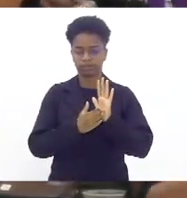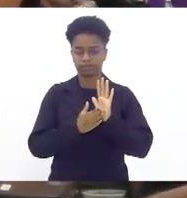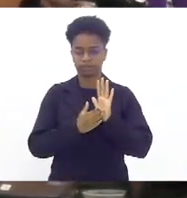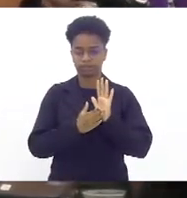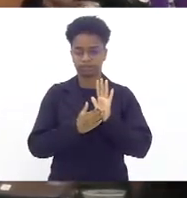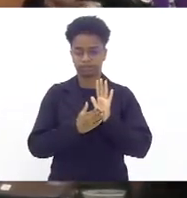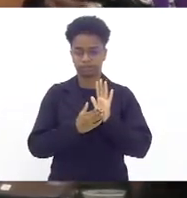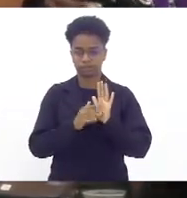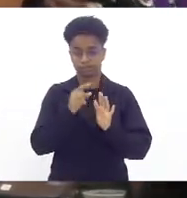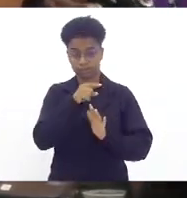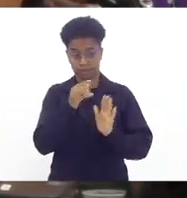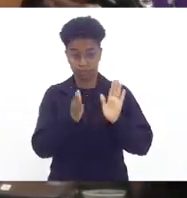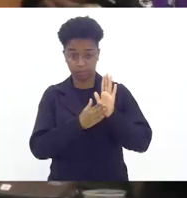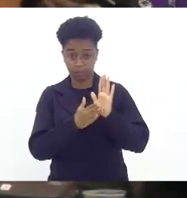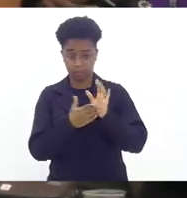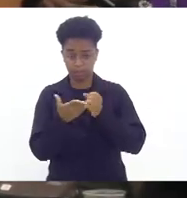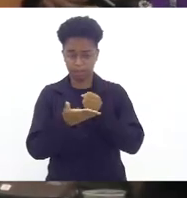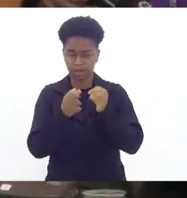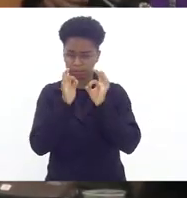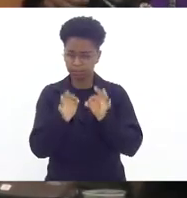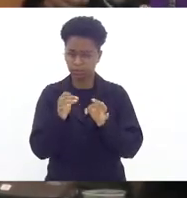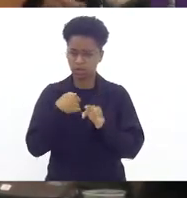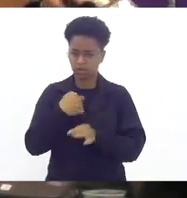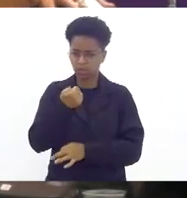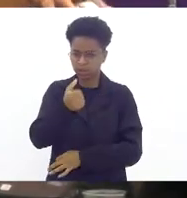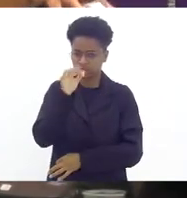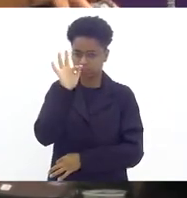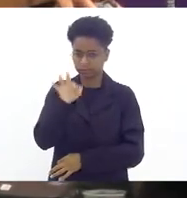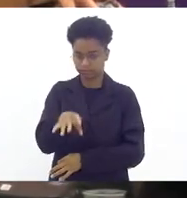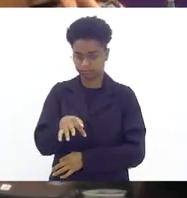essência da proposta para terminar mesmo dois segundos,